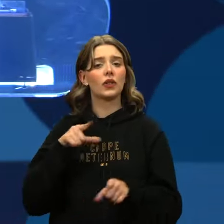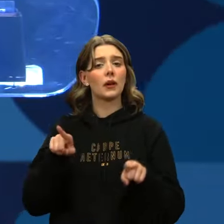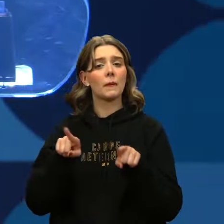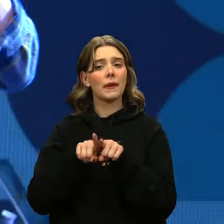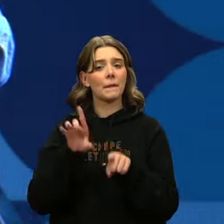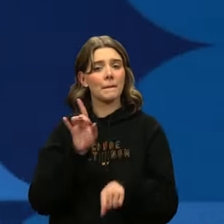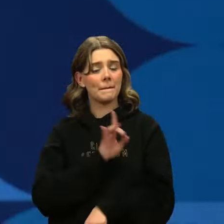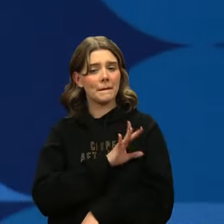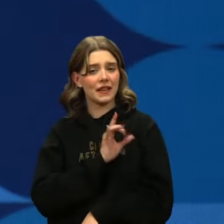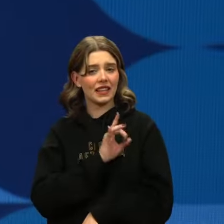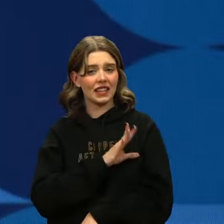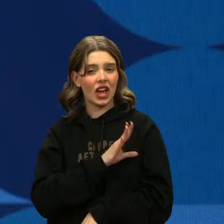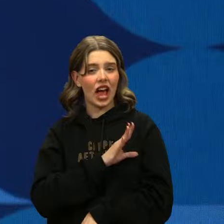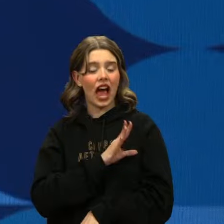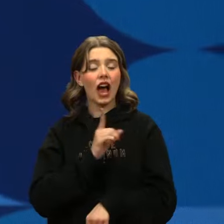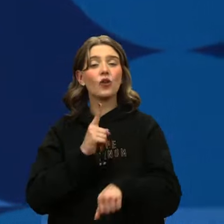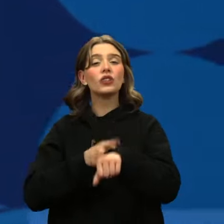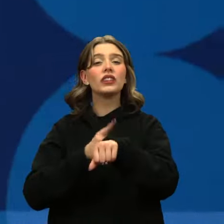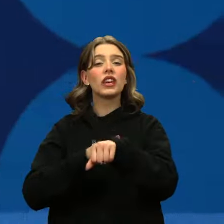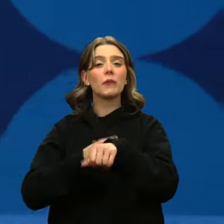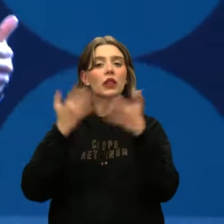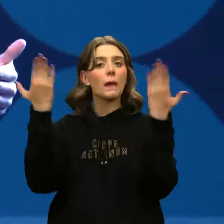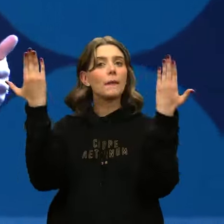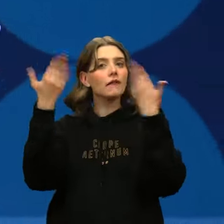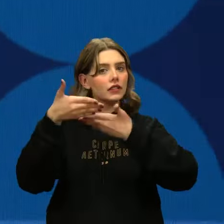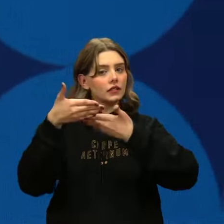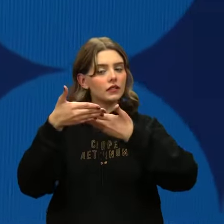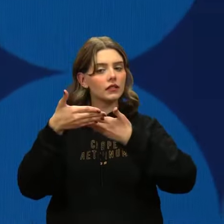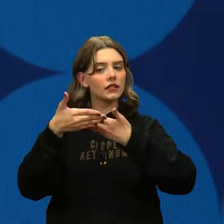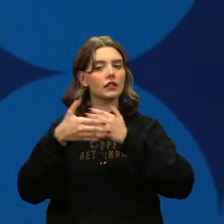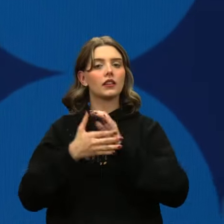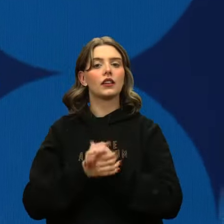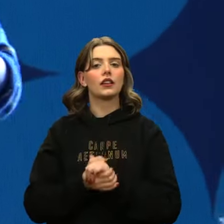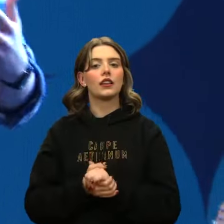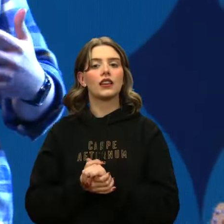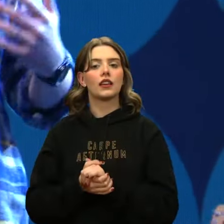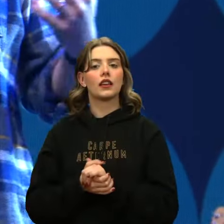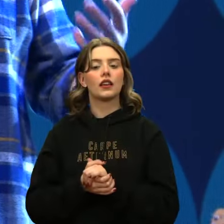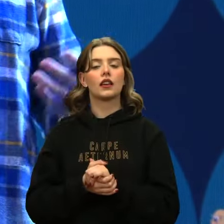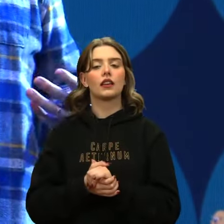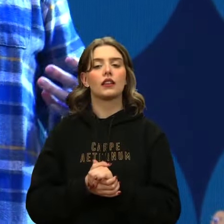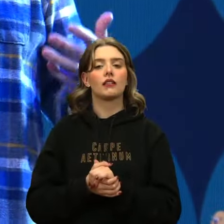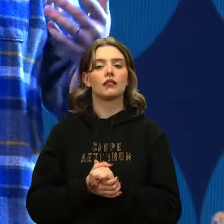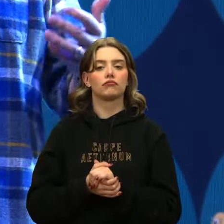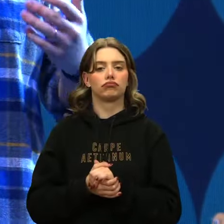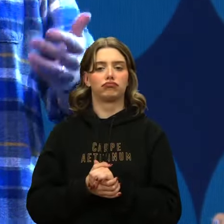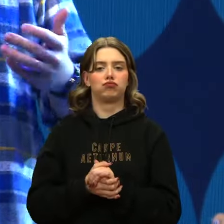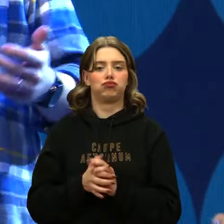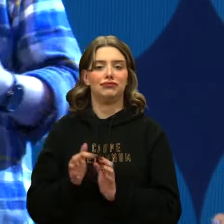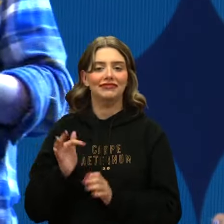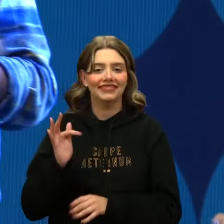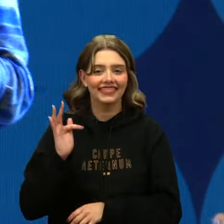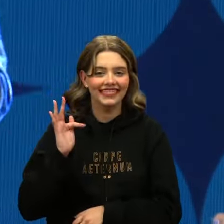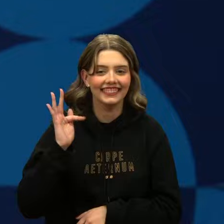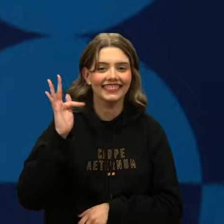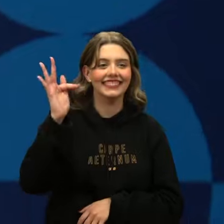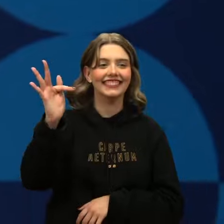da hora da provação. A hora da provação é um conceito escatológico, futuro, relacionado